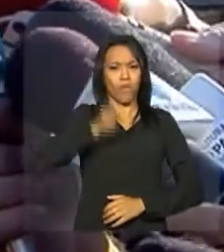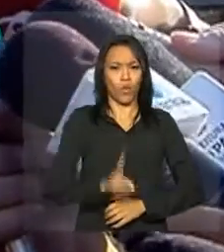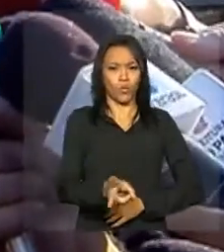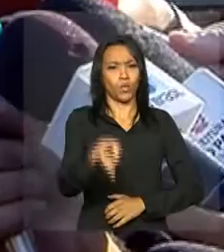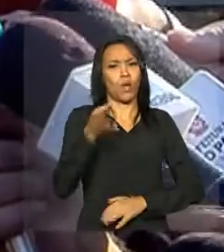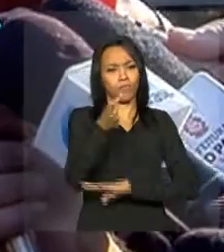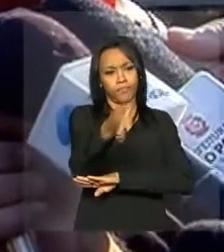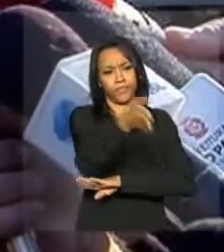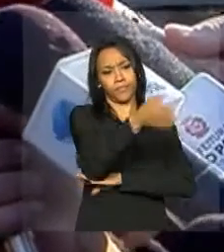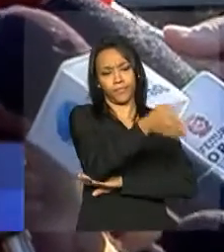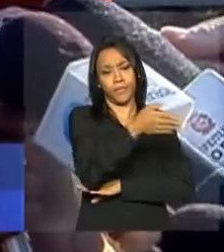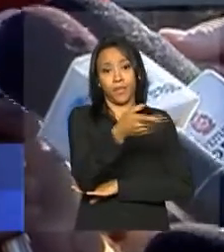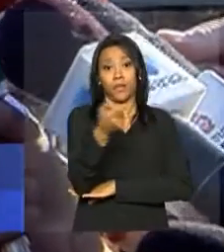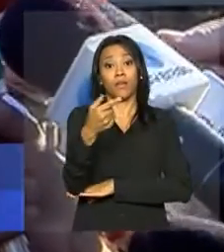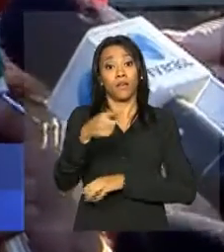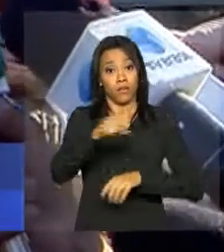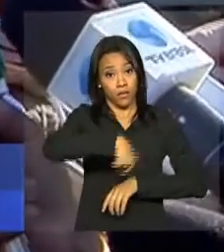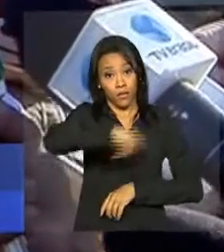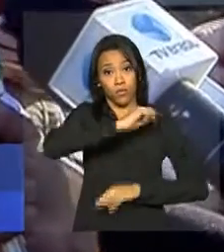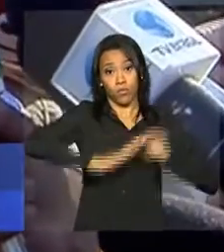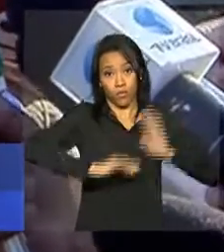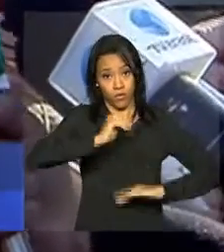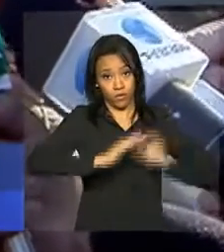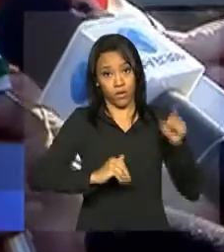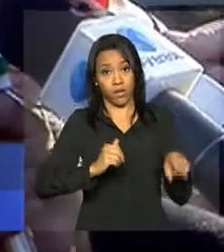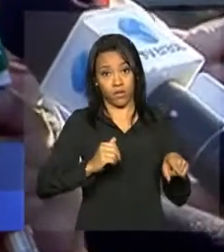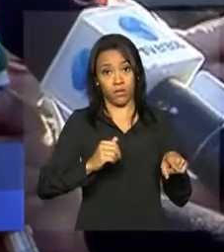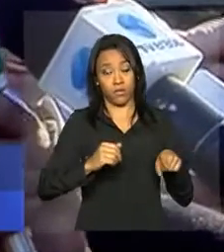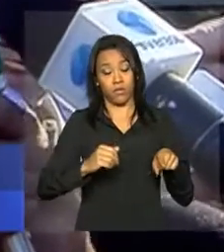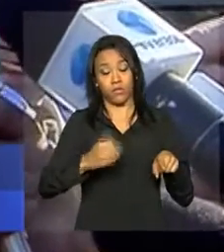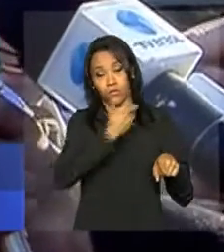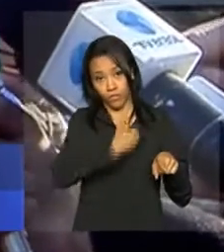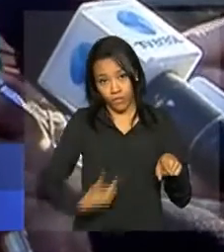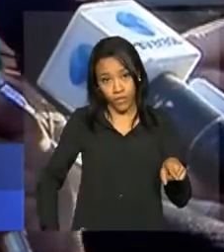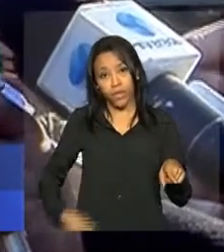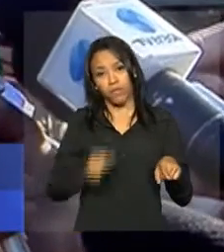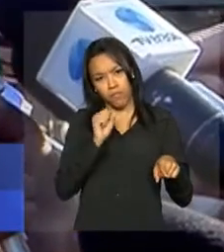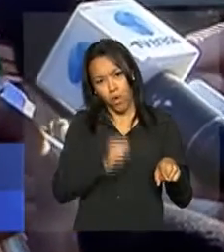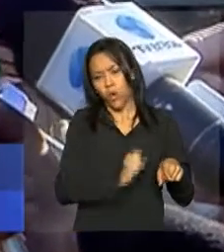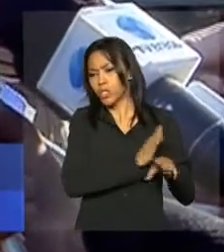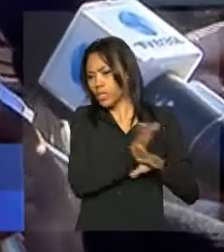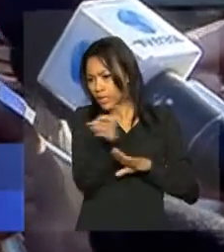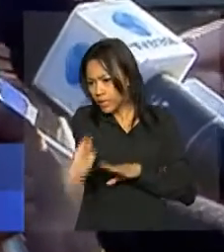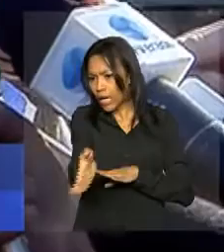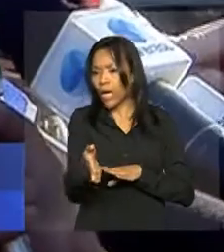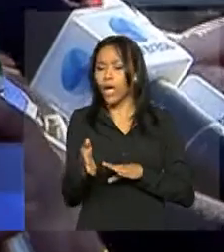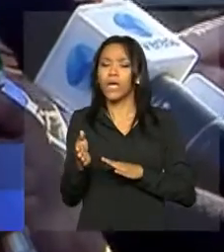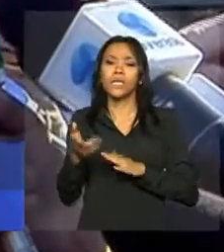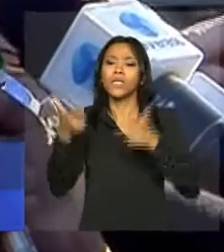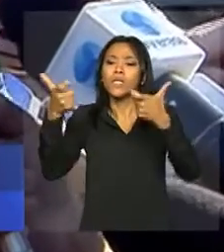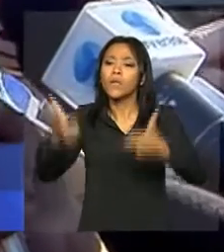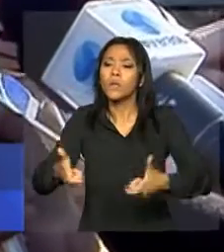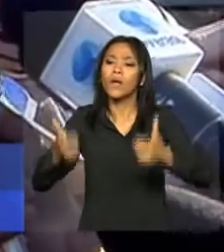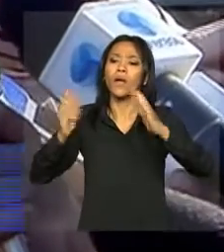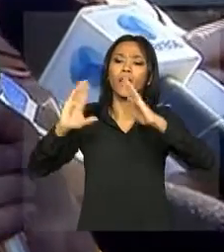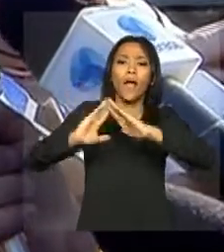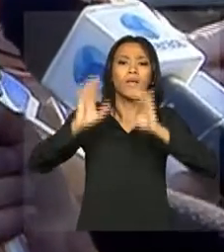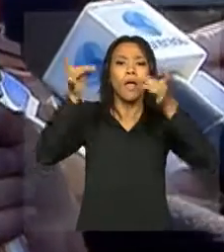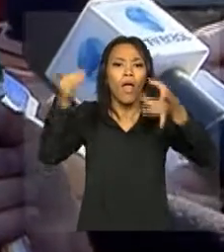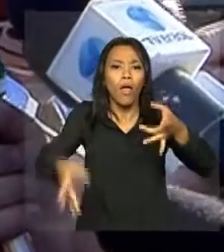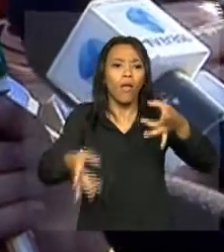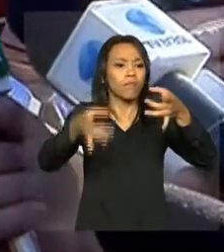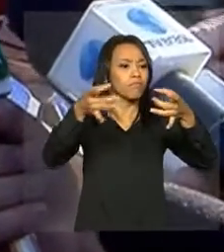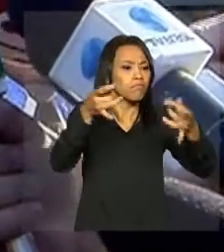os agentes públicos puderam entrar em locais que estejam o abandonados ou sem a presença